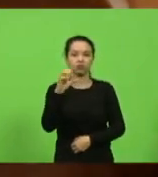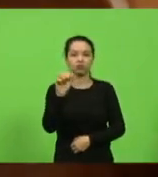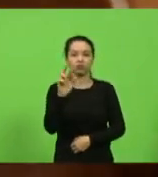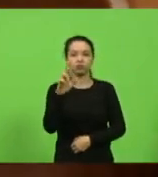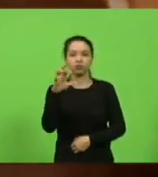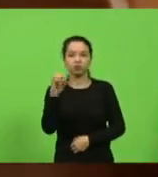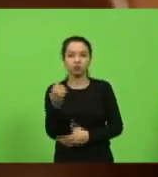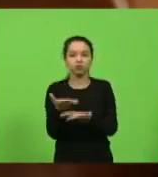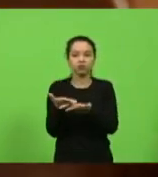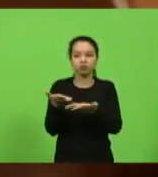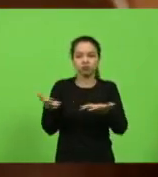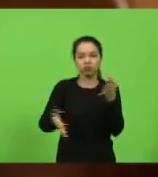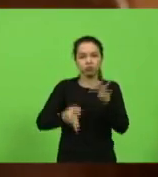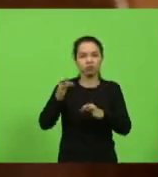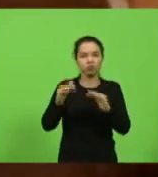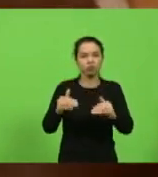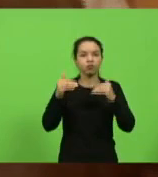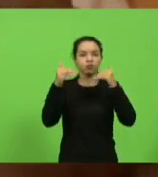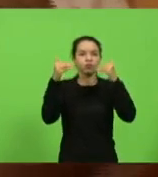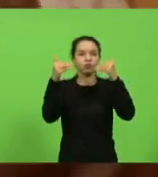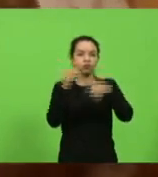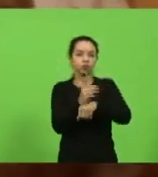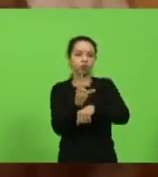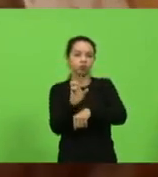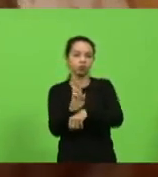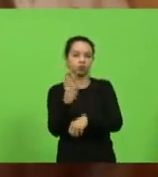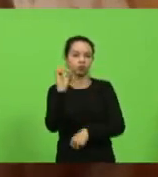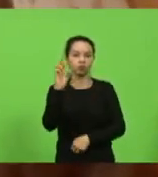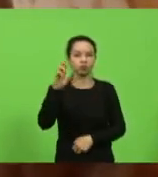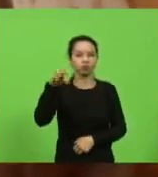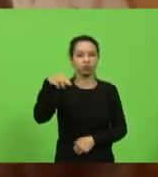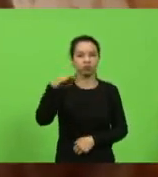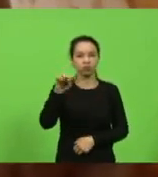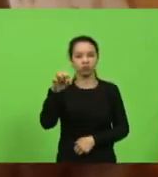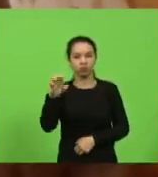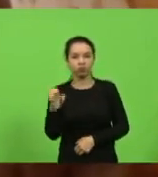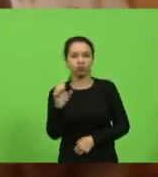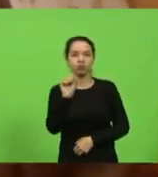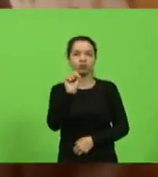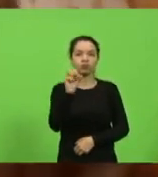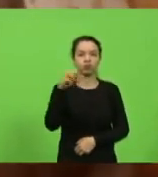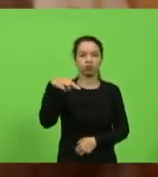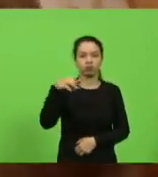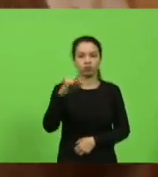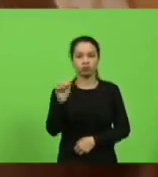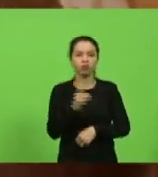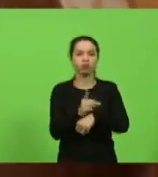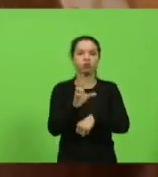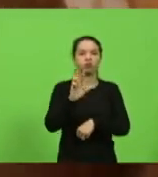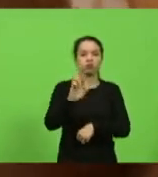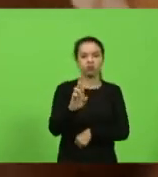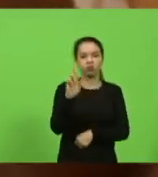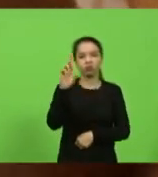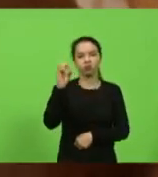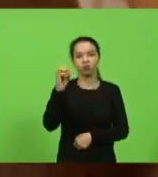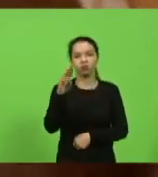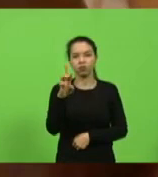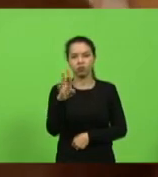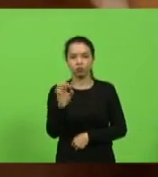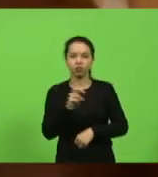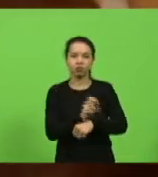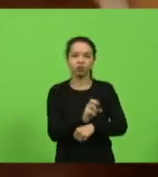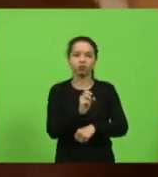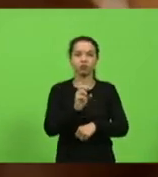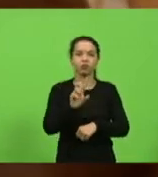desembargadores, doutora Rosiane Portela Wolff, doutora Sônia Schmitz, doutor Roberto Pacheco, doutor